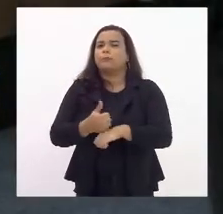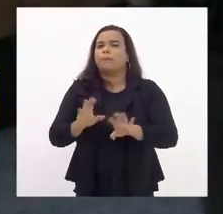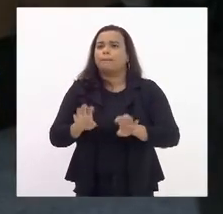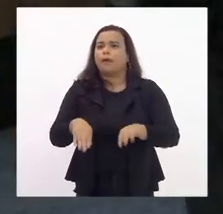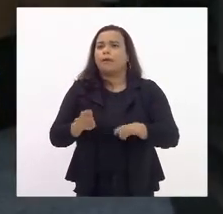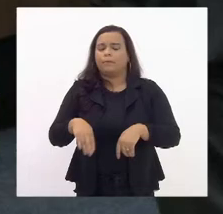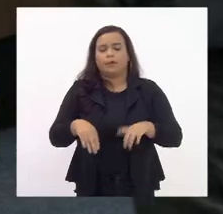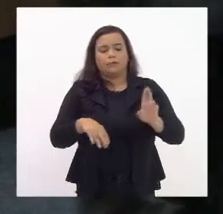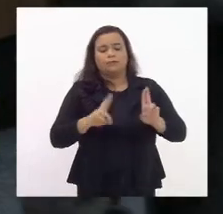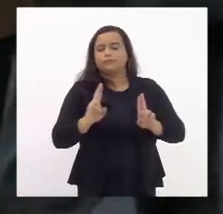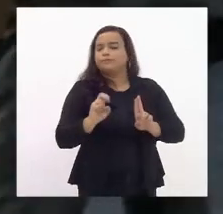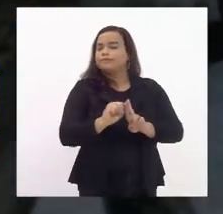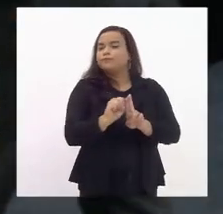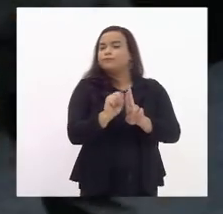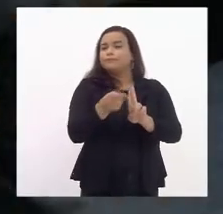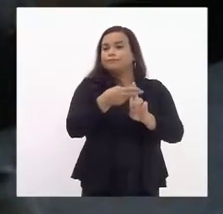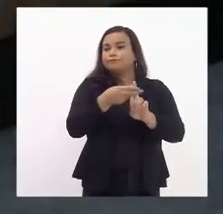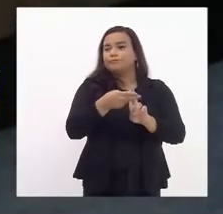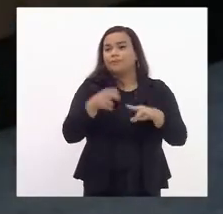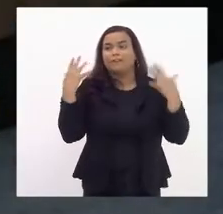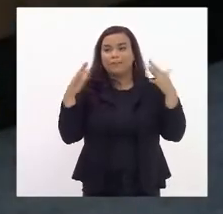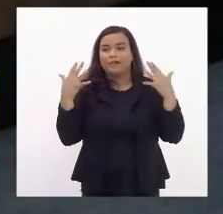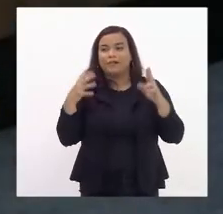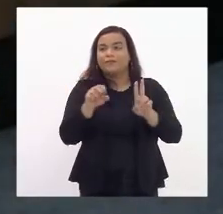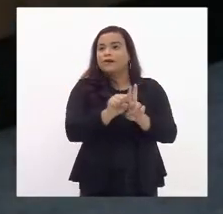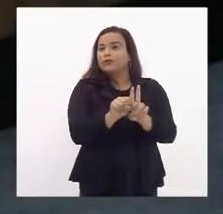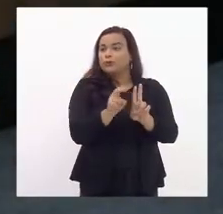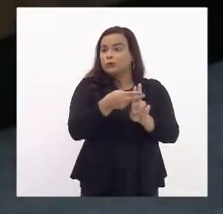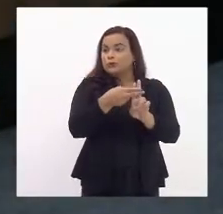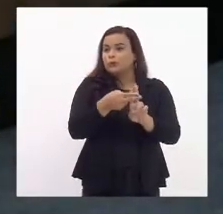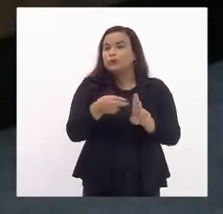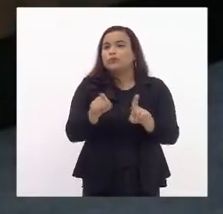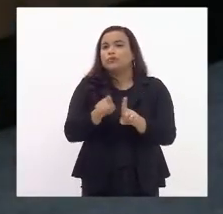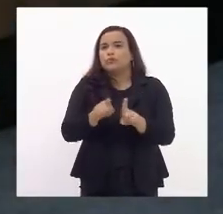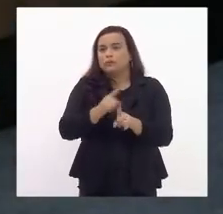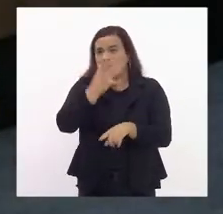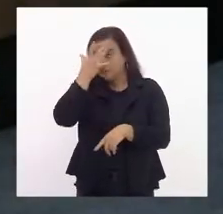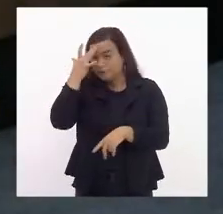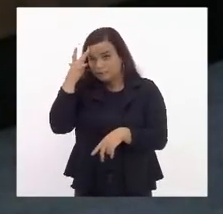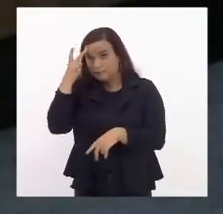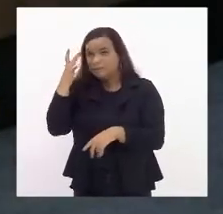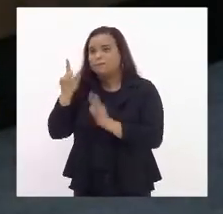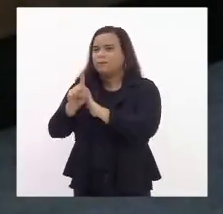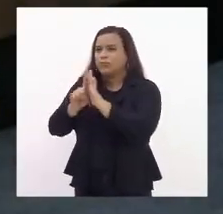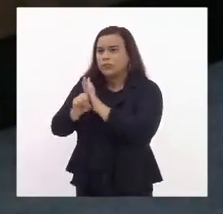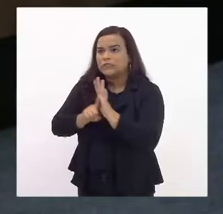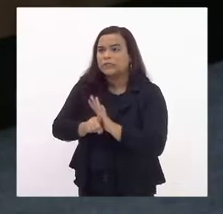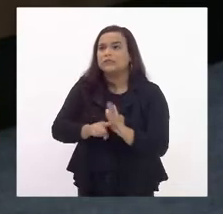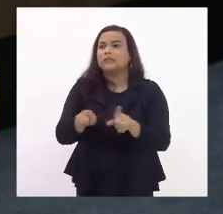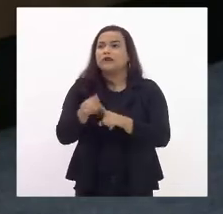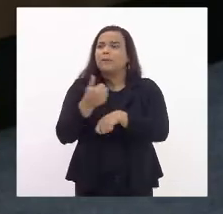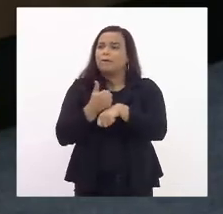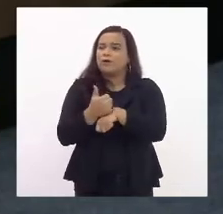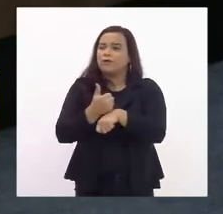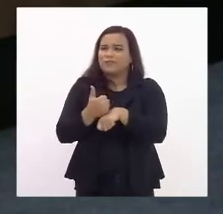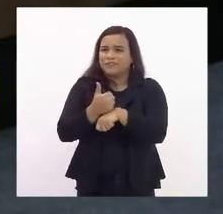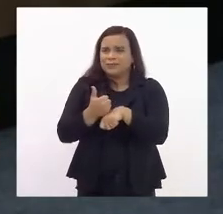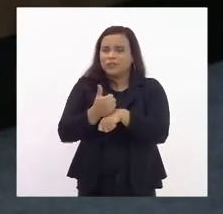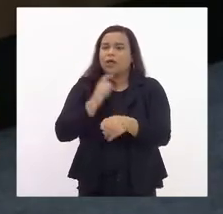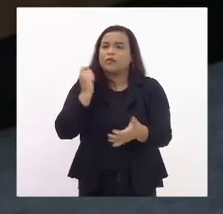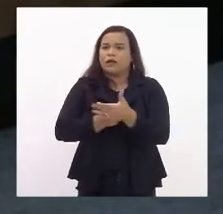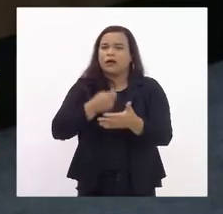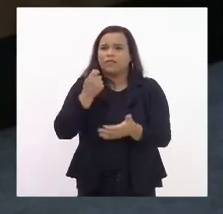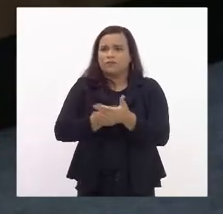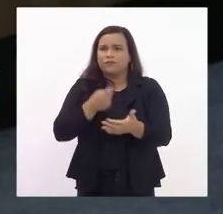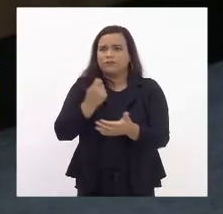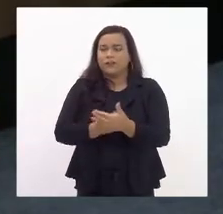Sistema Único de Saúde. Viva o SUS, viva os pesquisadores e os profissionais que defenderam e defendem o direito